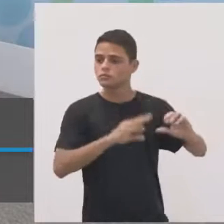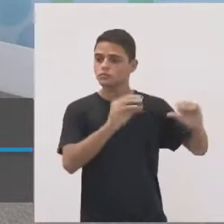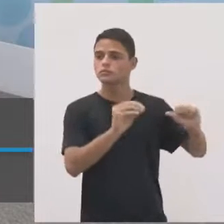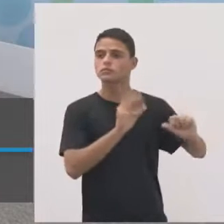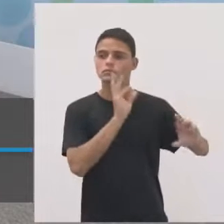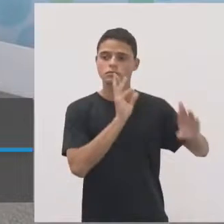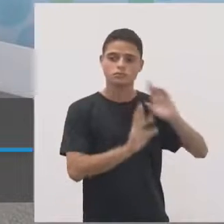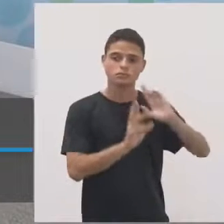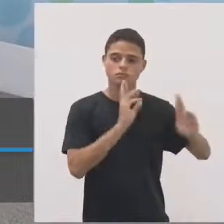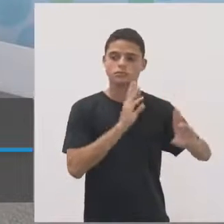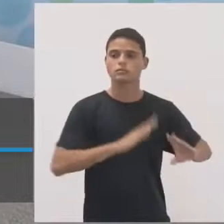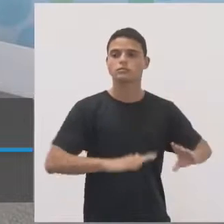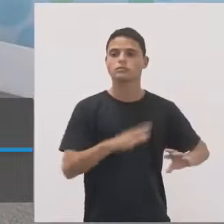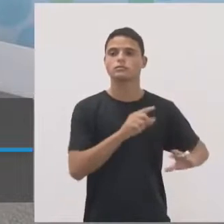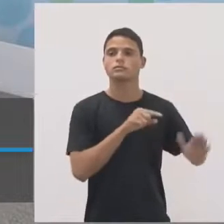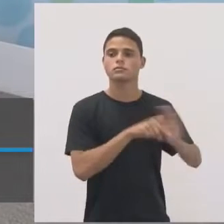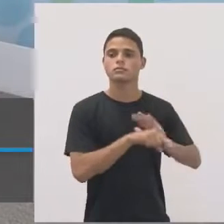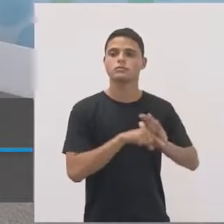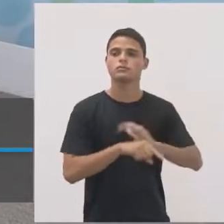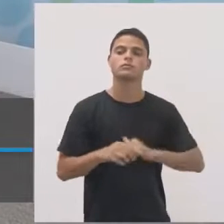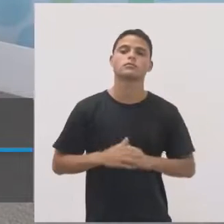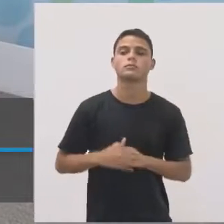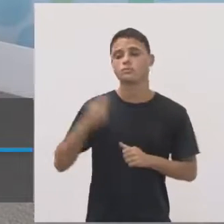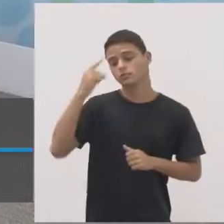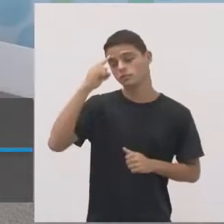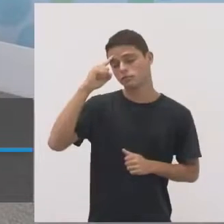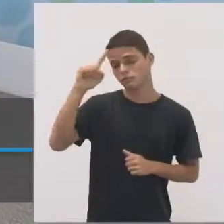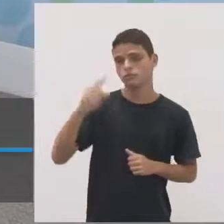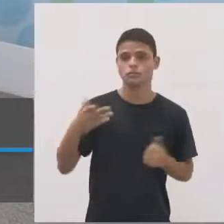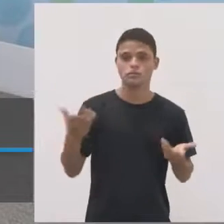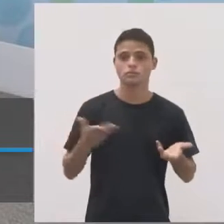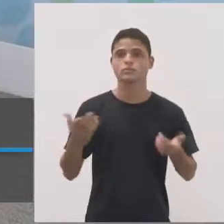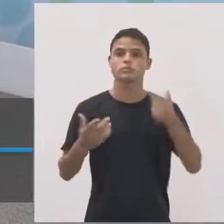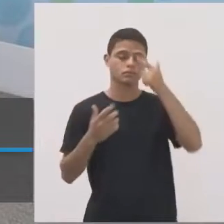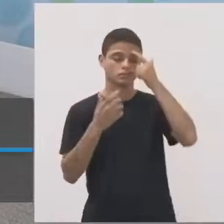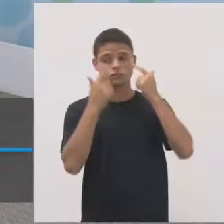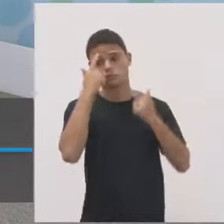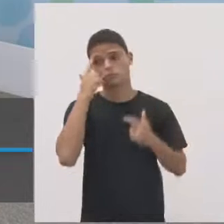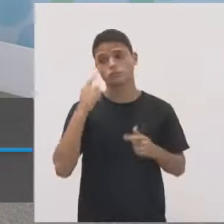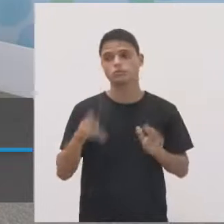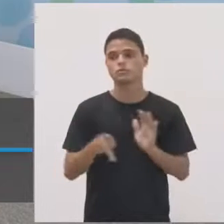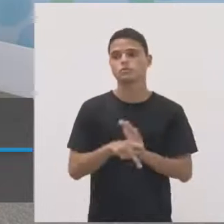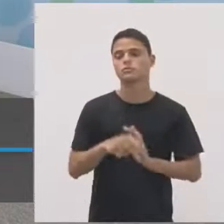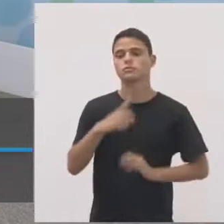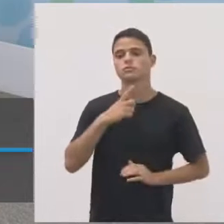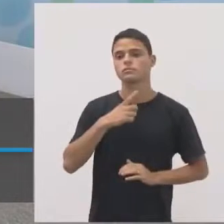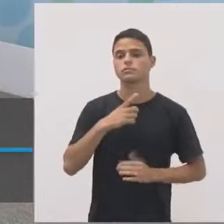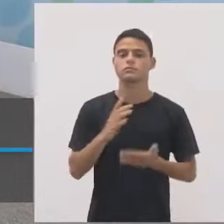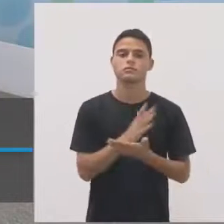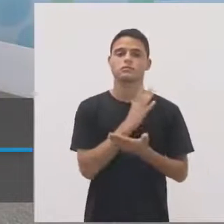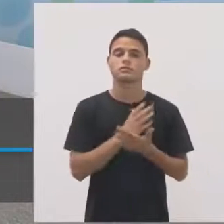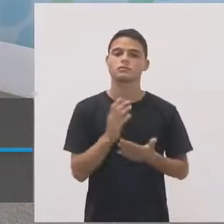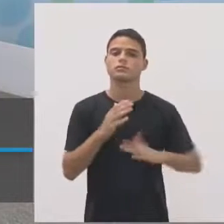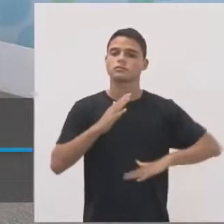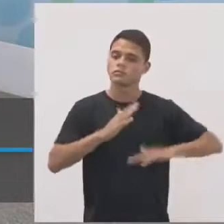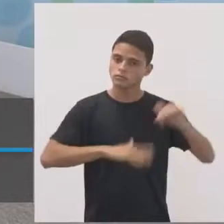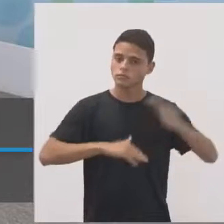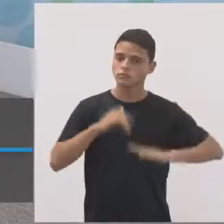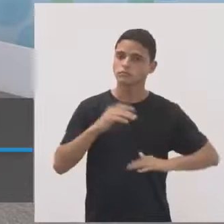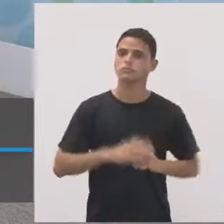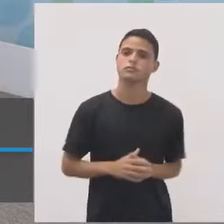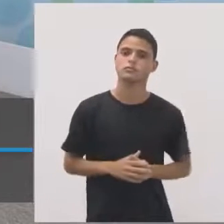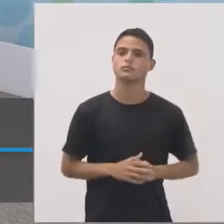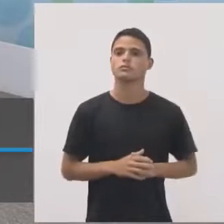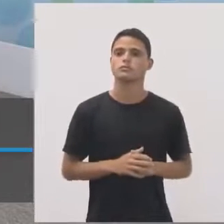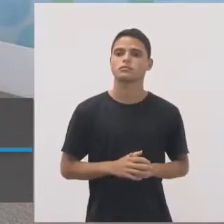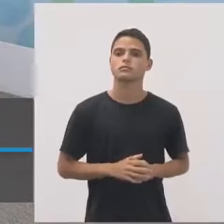tá? A ideia hoje, vocês vão ver que a gente vai fazer umas coisas meio físicas aqui, porque a gente vai tentar mostrar para vocês a